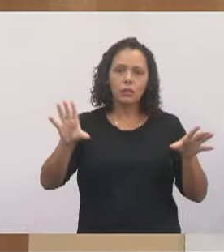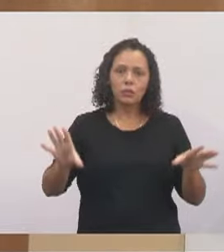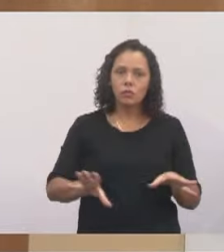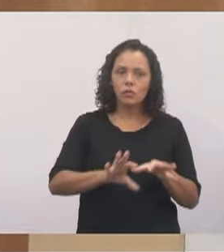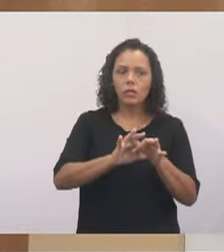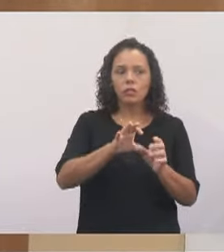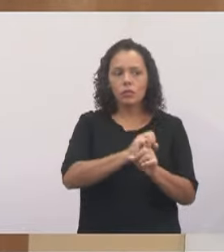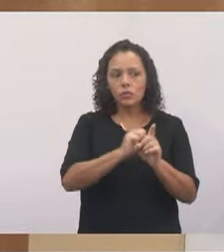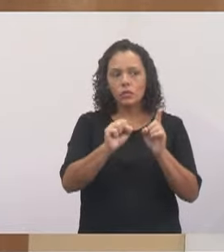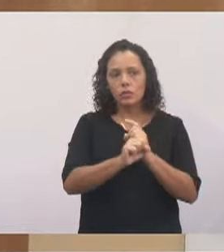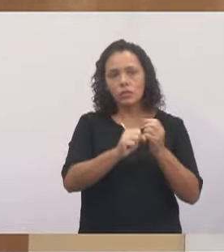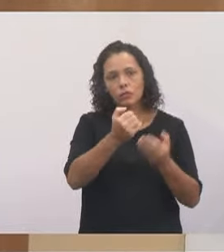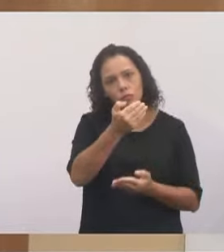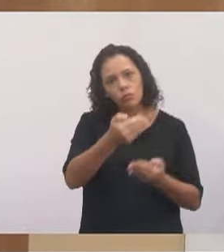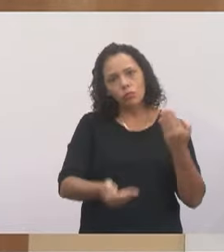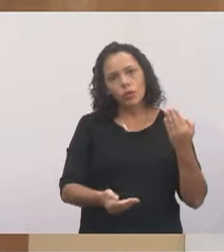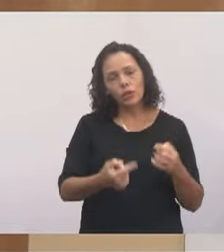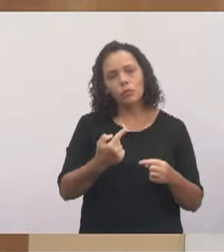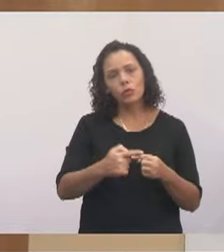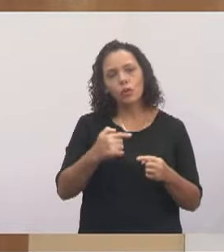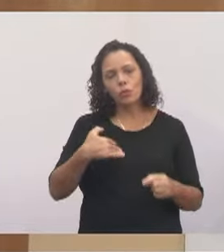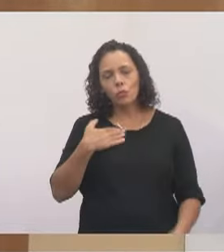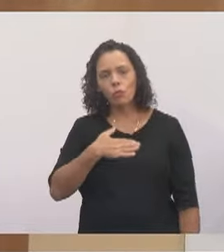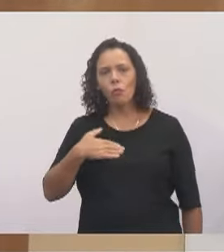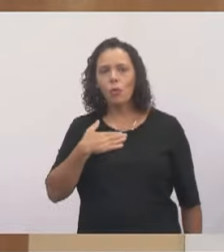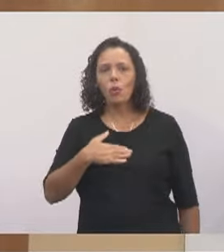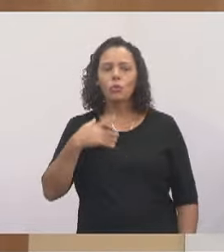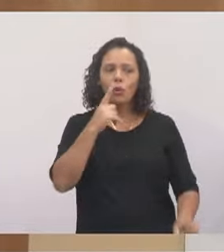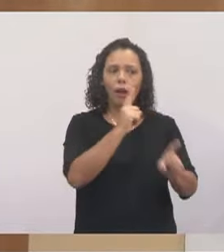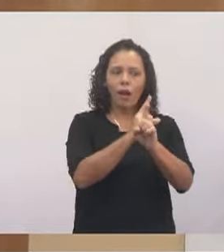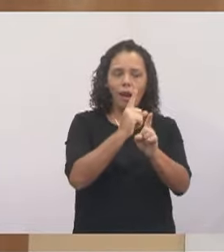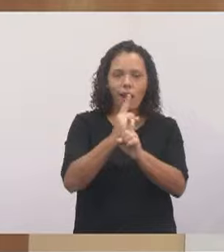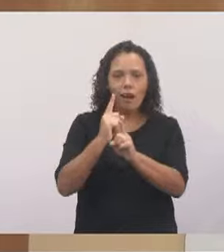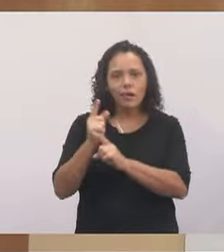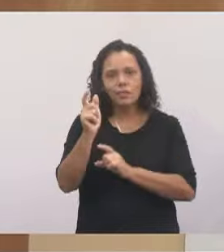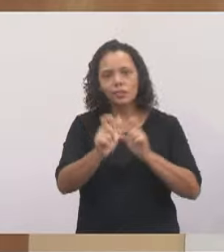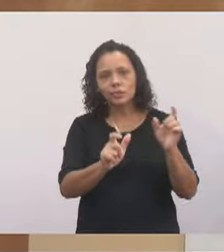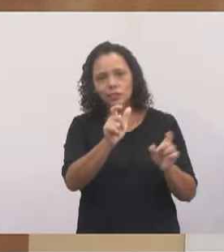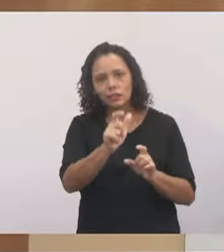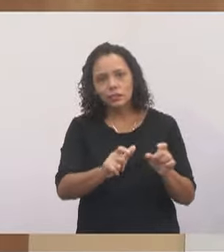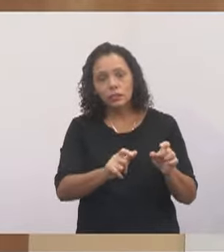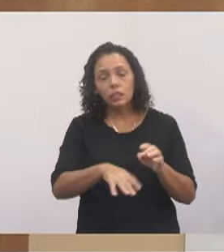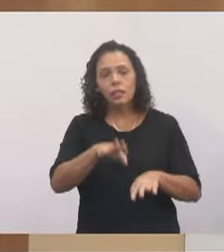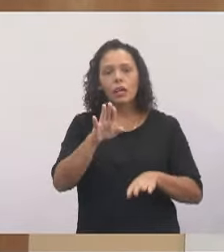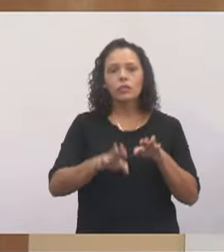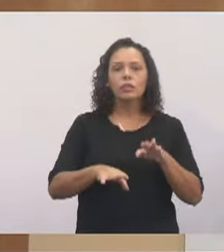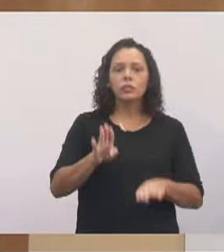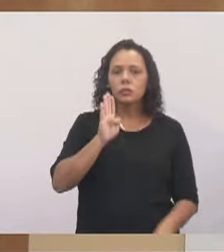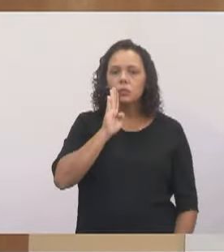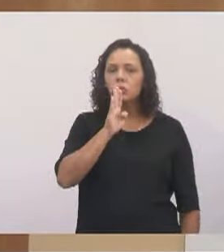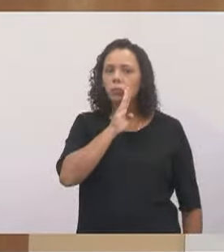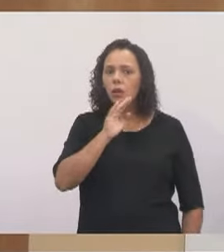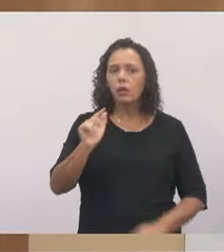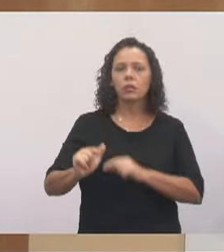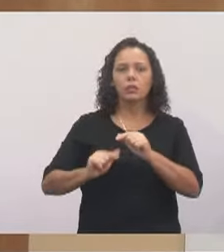vínculo social e agradável que é. Então, eu saía muitas vezes do bar da manhã e quando era carnaval ou baile de